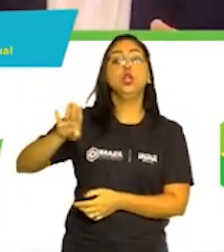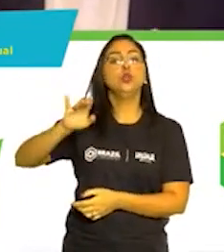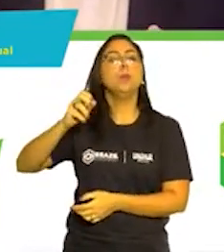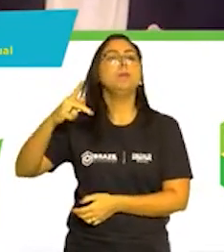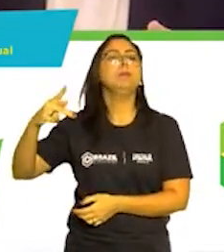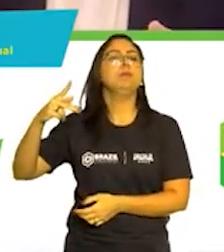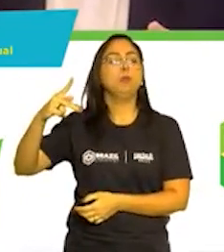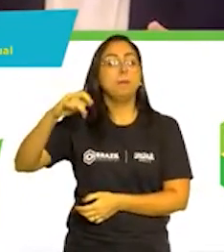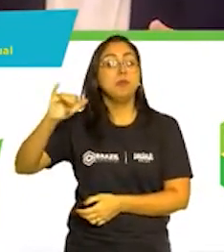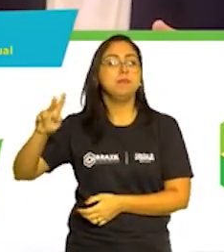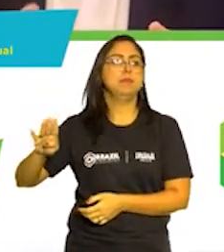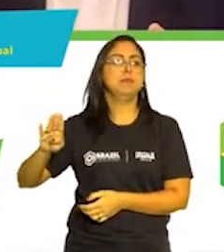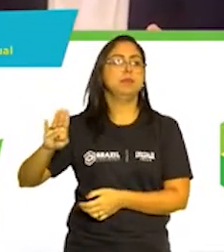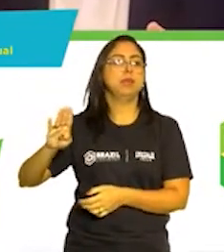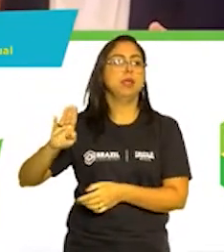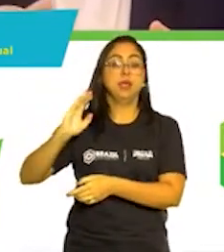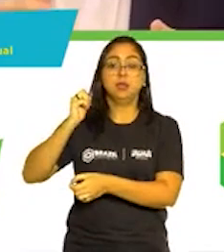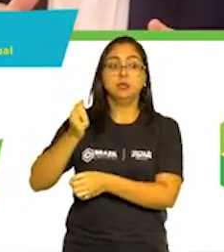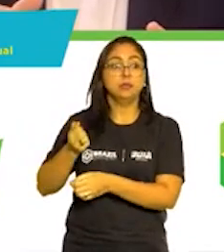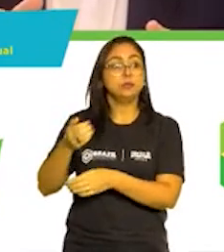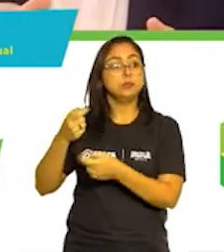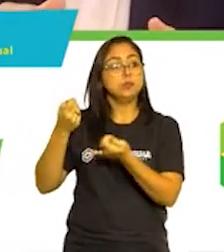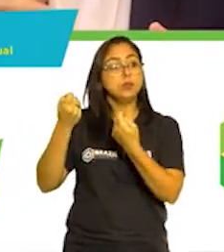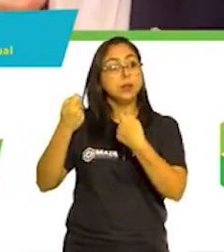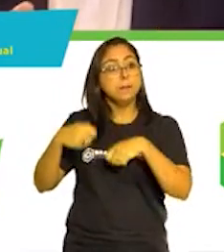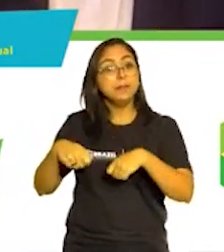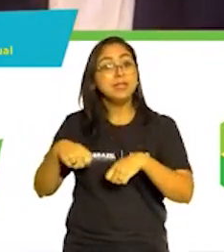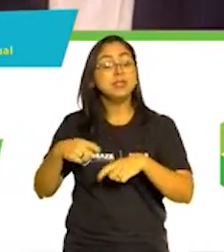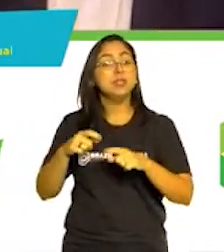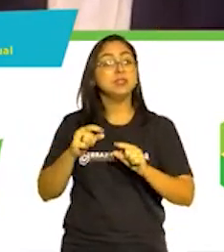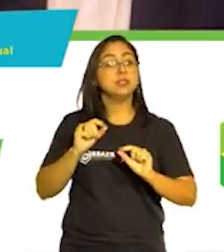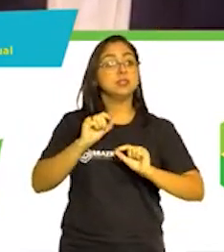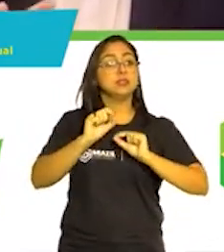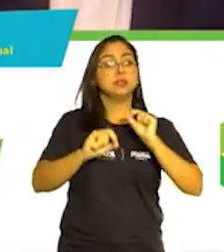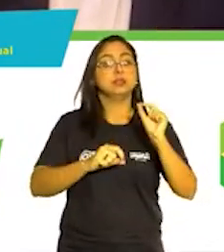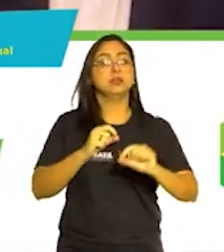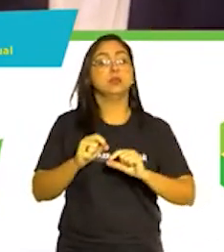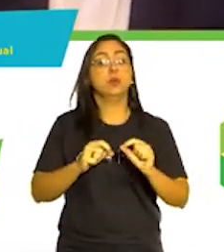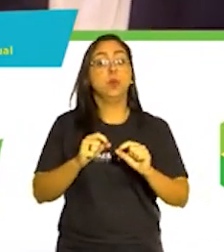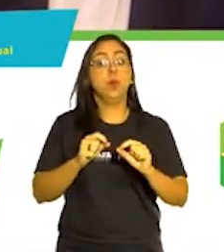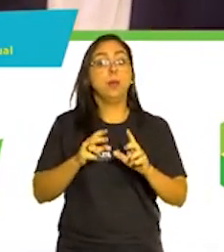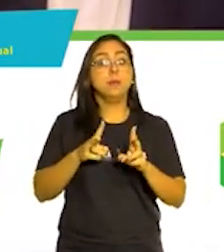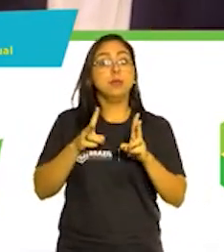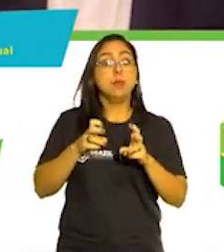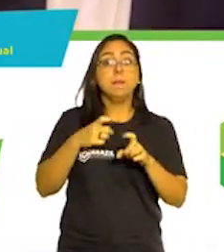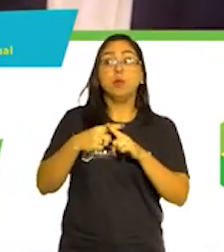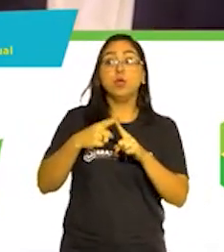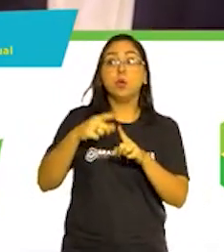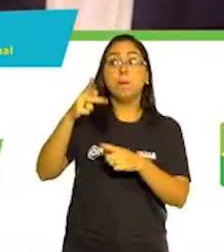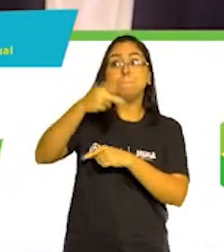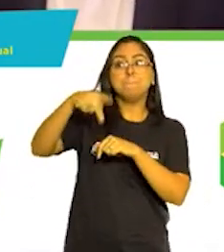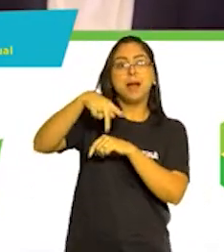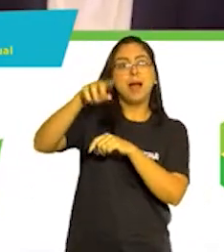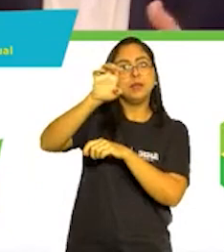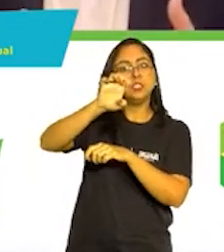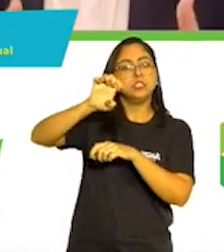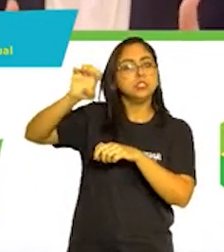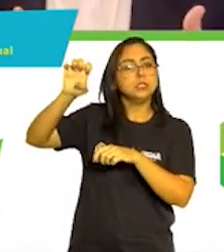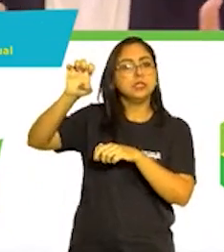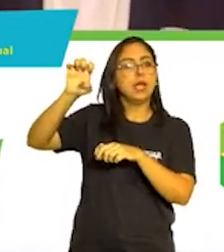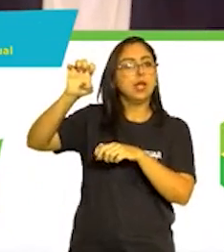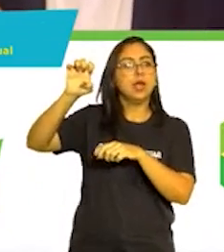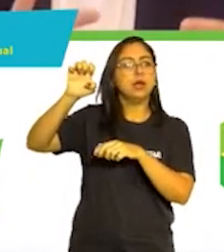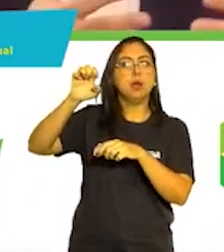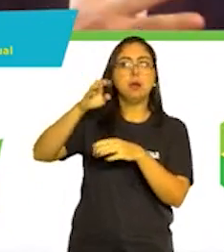é muito pequeno. É basicamente a metade ou menos da metade do que um país da Europa. Então, o nosso grande desafio, se a gente